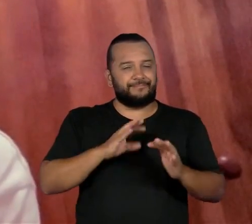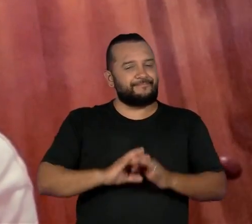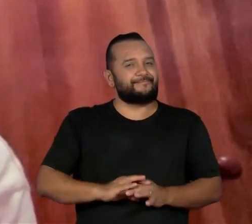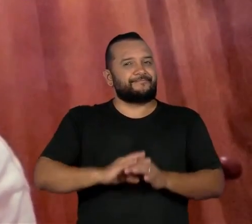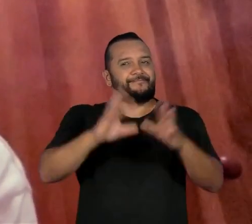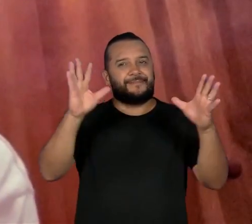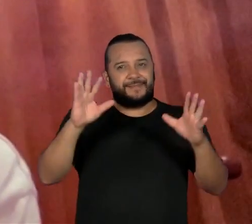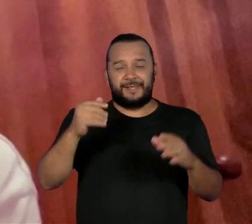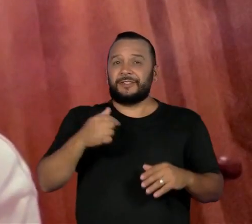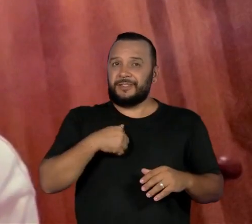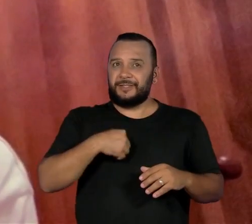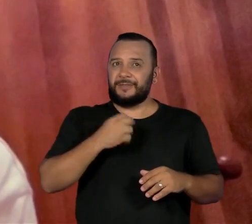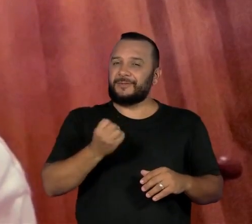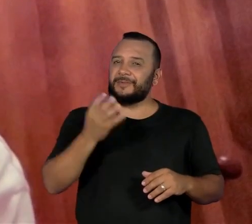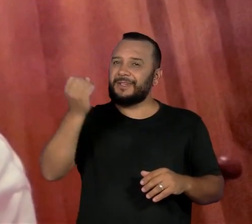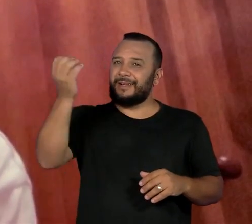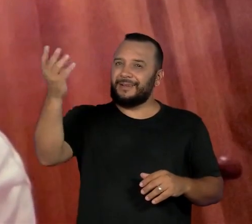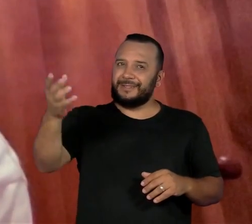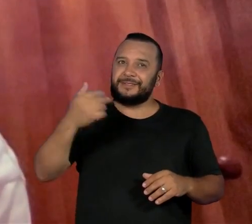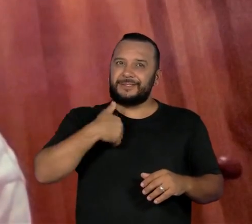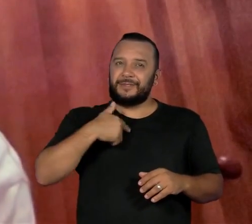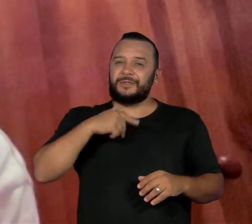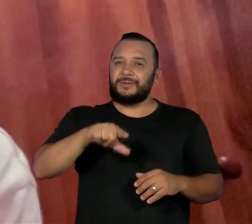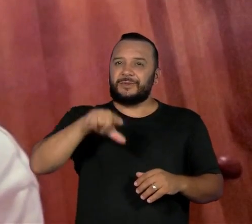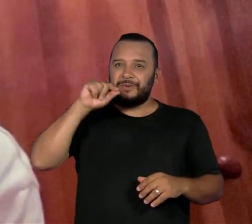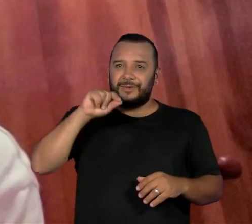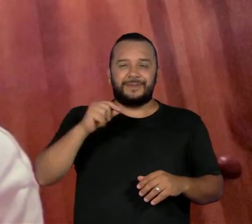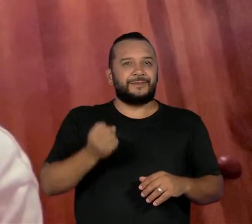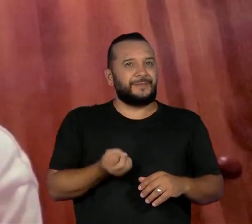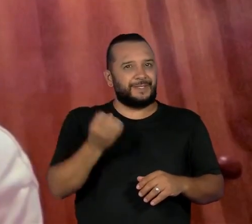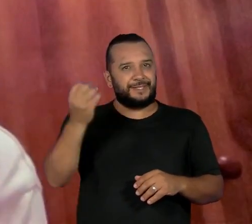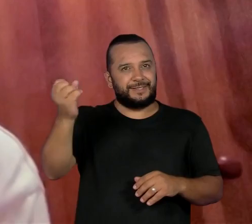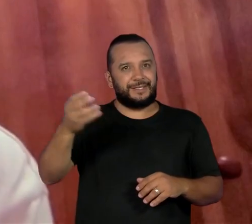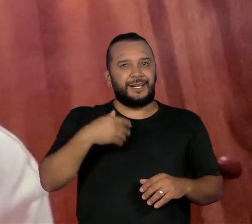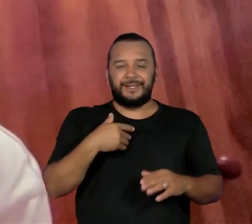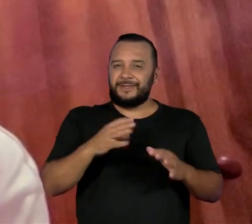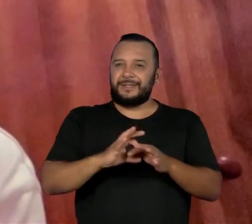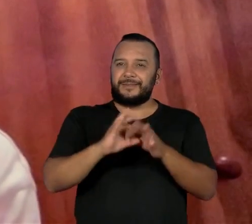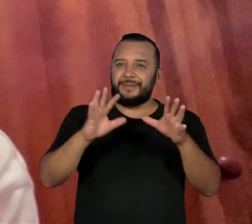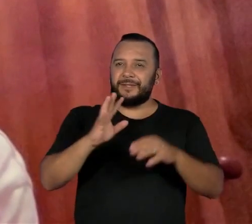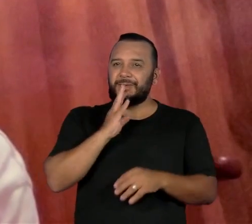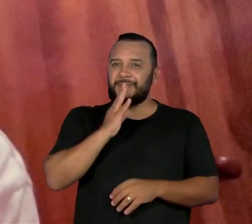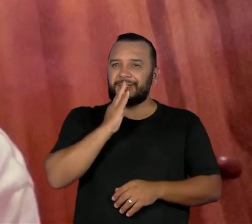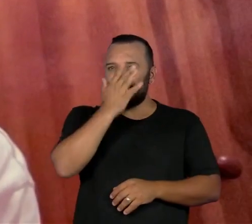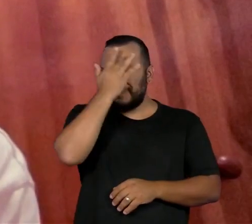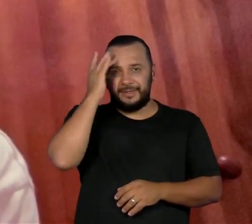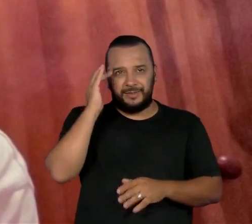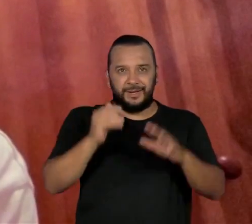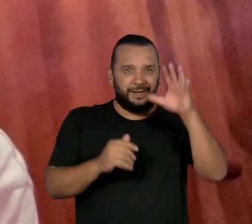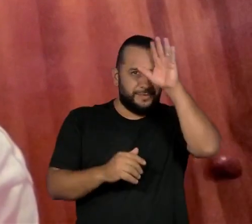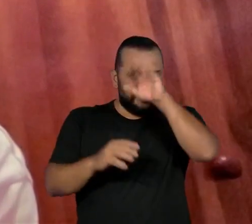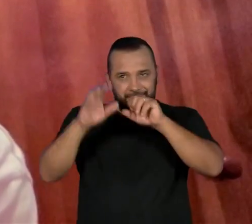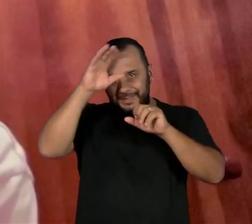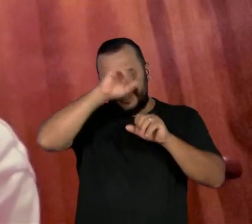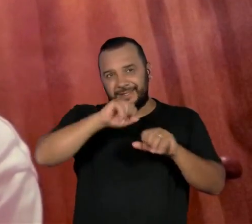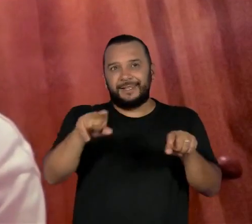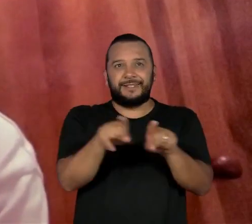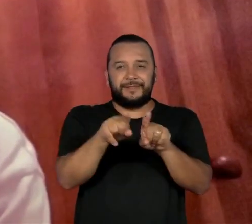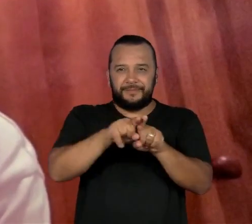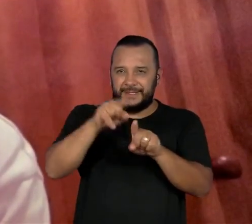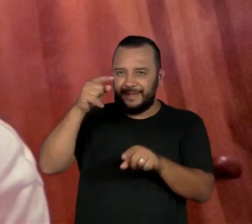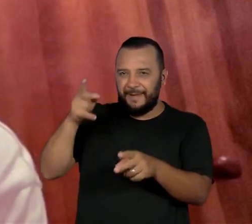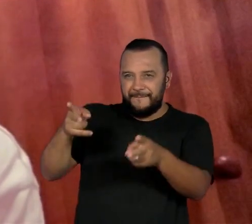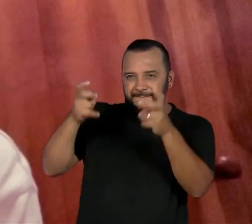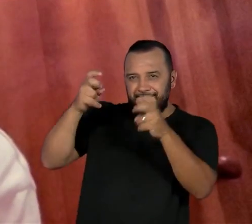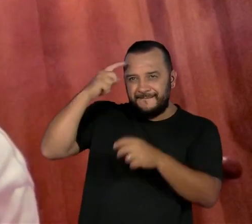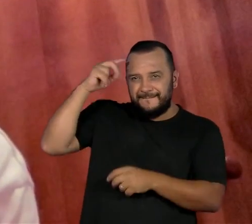tem essa opção de viajar, a gente tem a liberdade ali de conhecer mais pessoas, de aprender muitas coisas, de ter insights, de